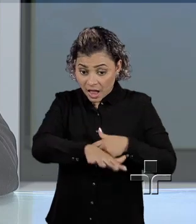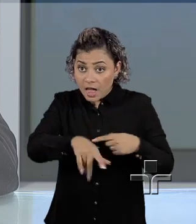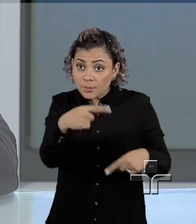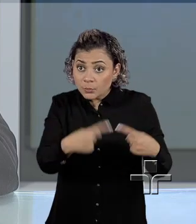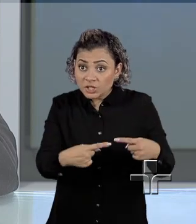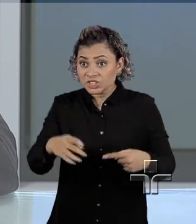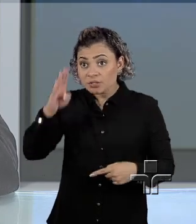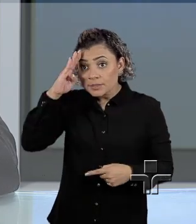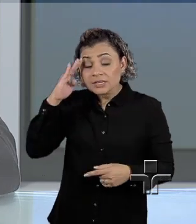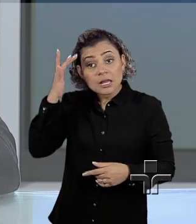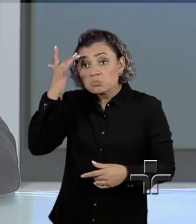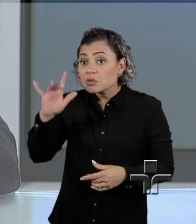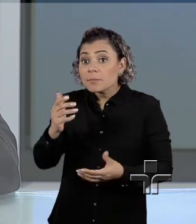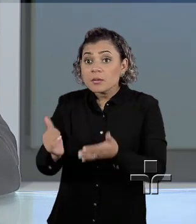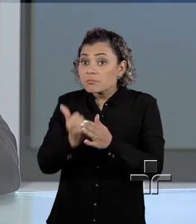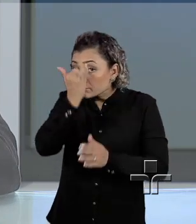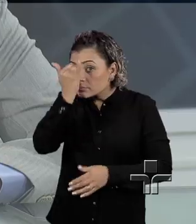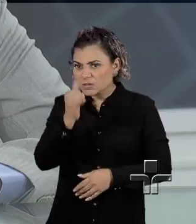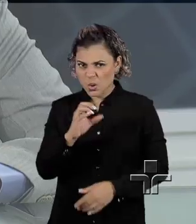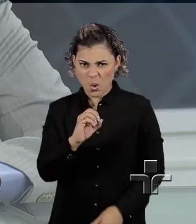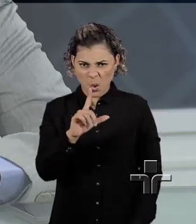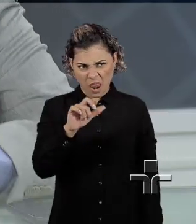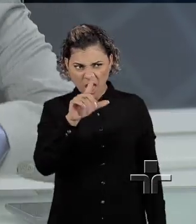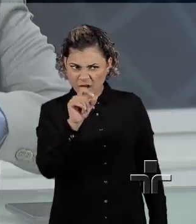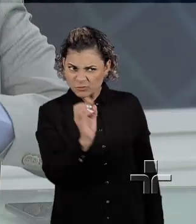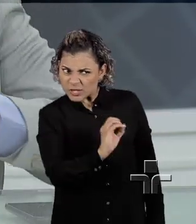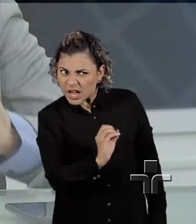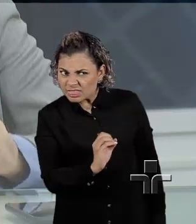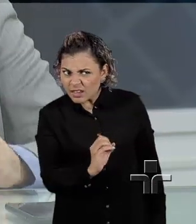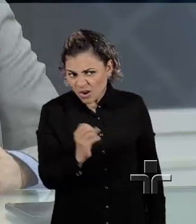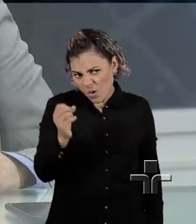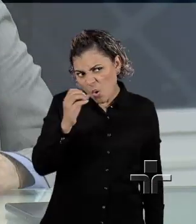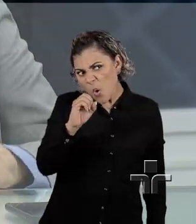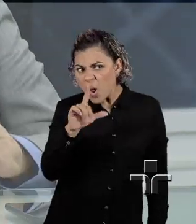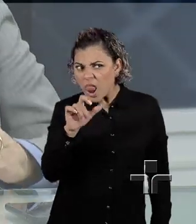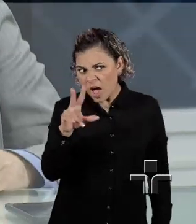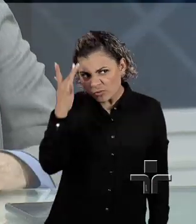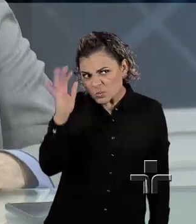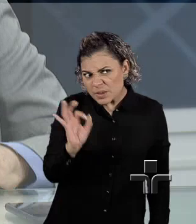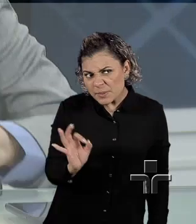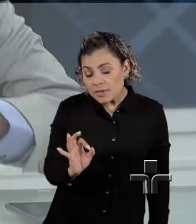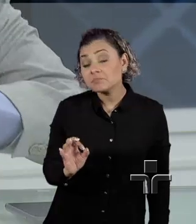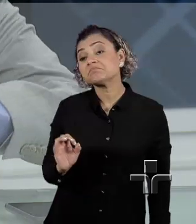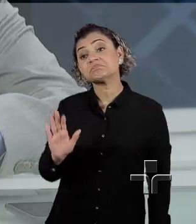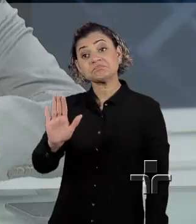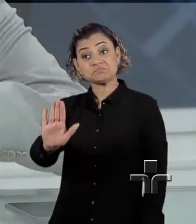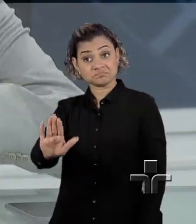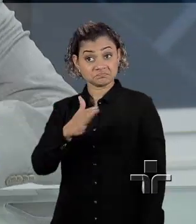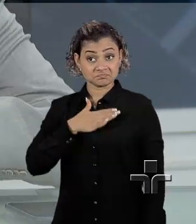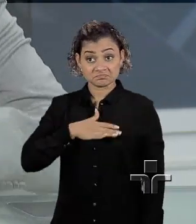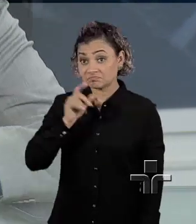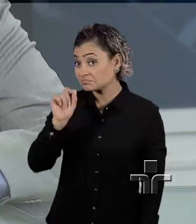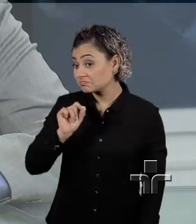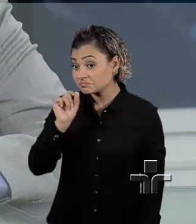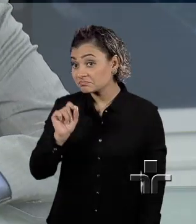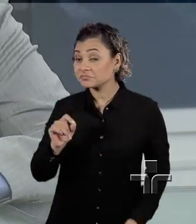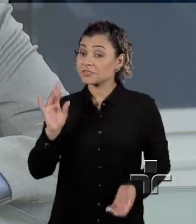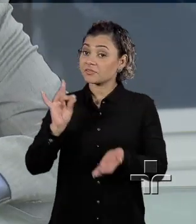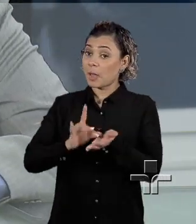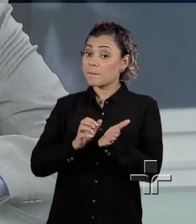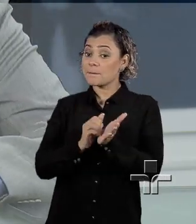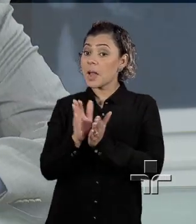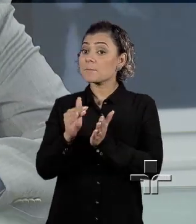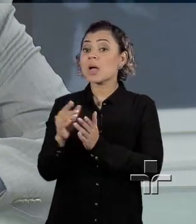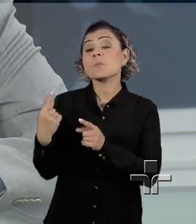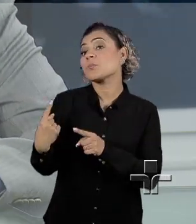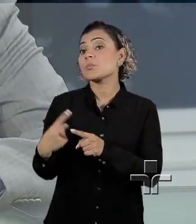área militar, ninguém. Nem o Olavo de Carvalho? Aí, por quê? Quais são as causas? Vamos lá. Que causas teriam motivado essa demissão?